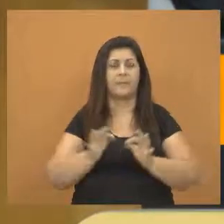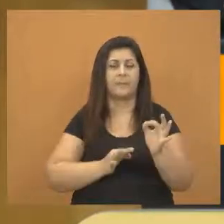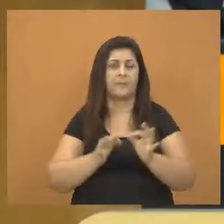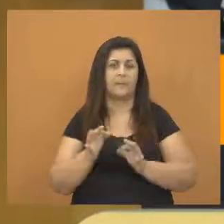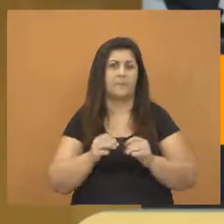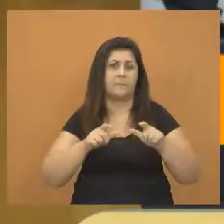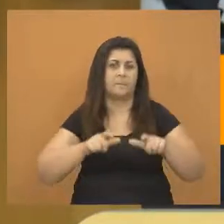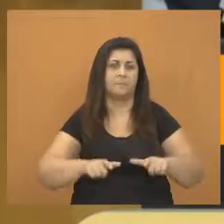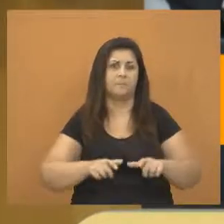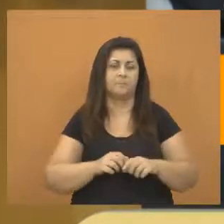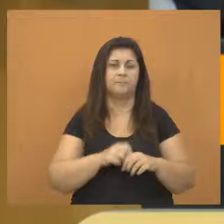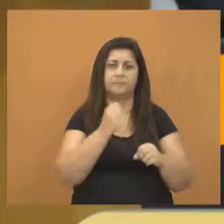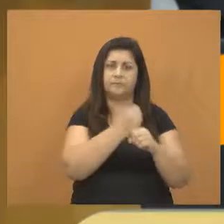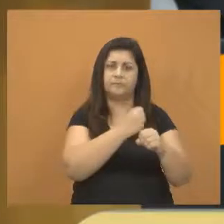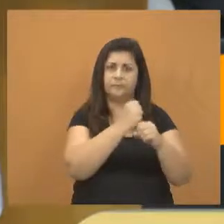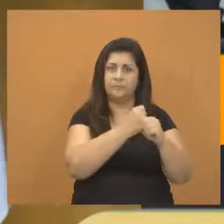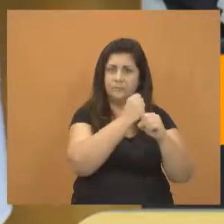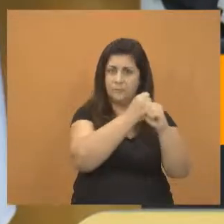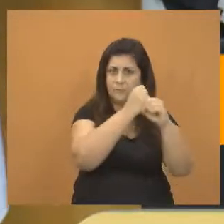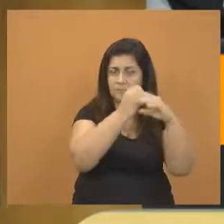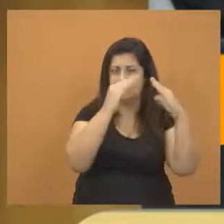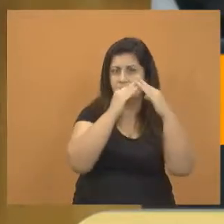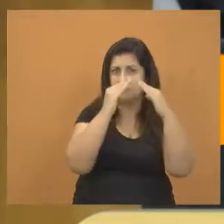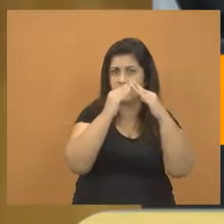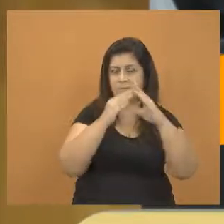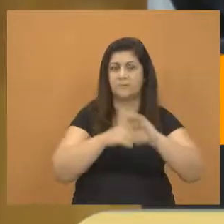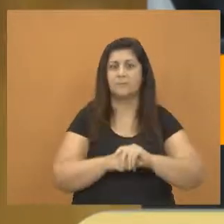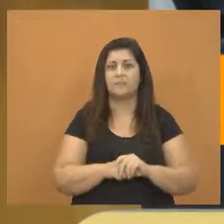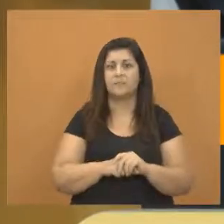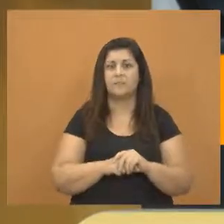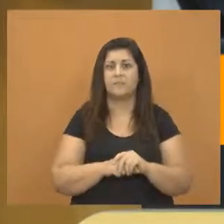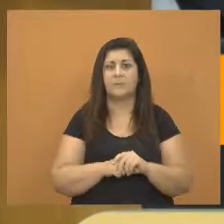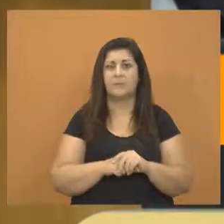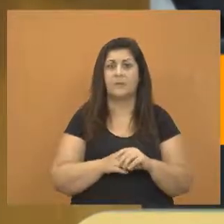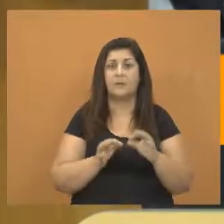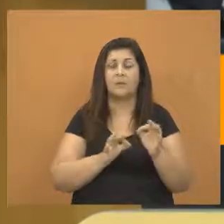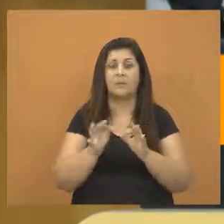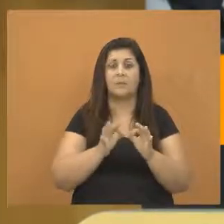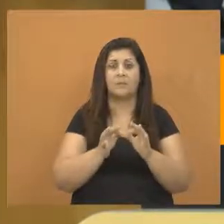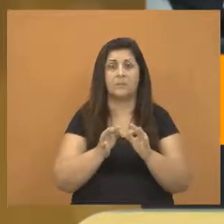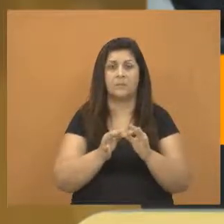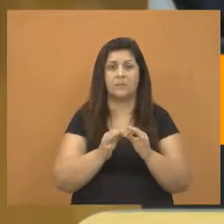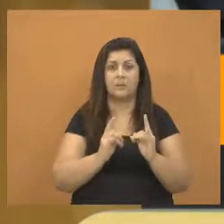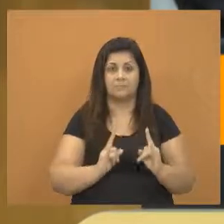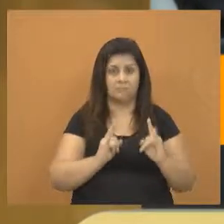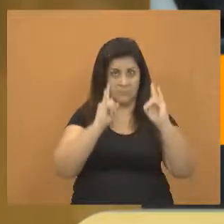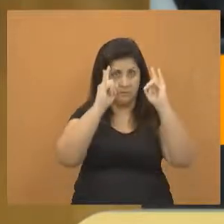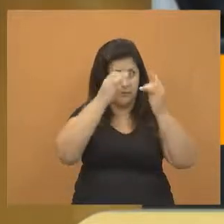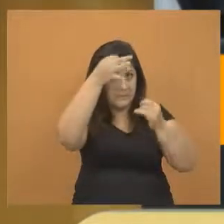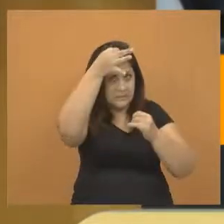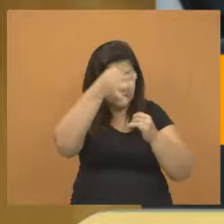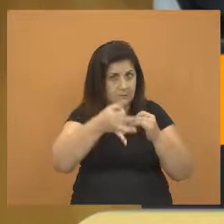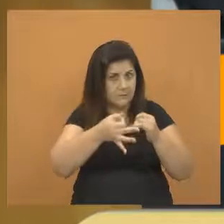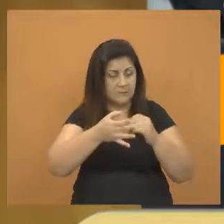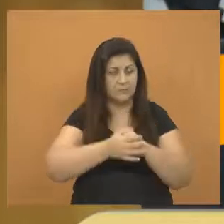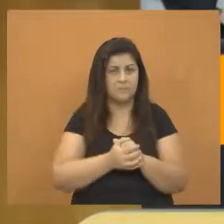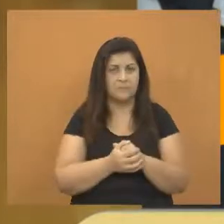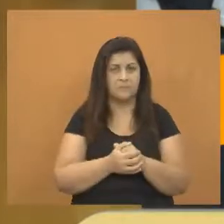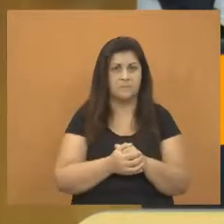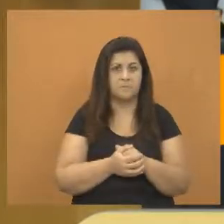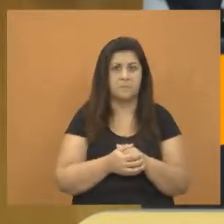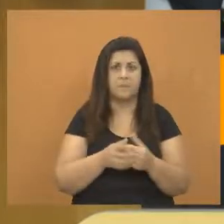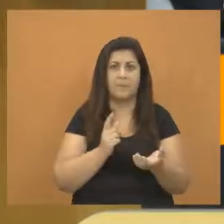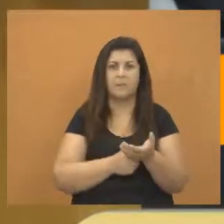fundiária, construção e reforma de casas, regularização de edificações, programa